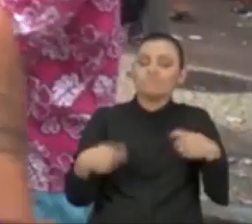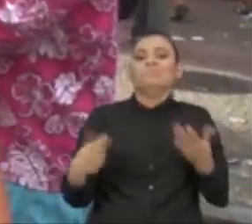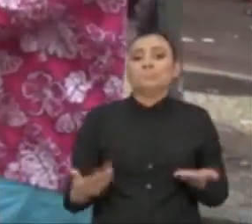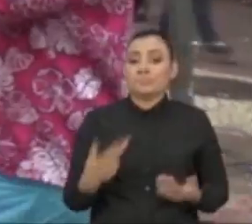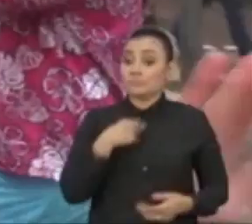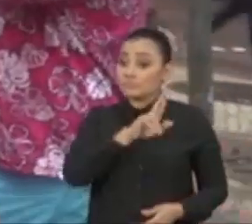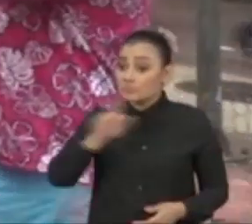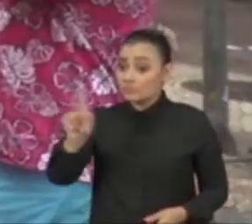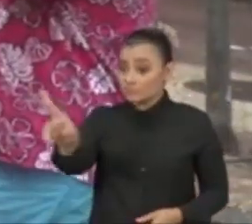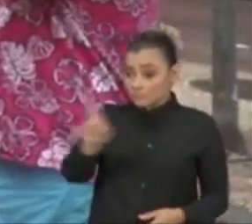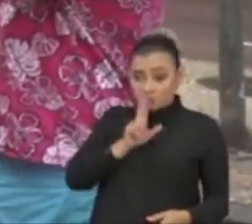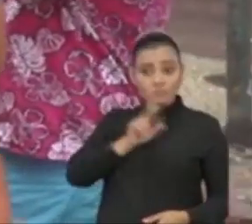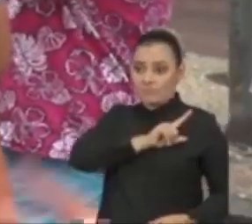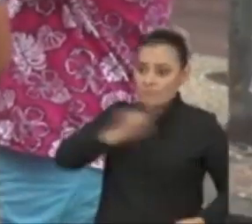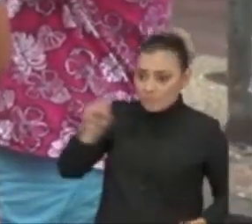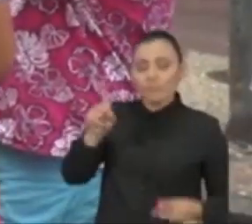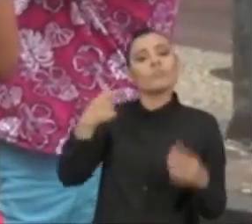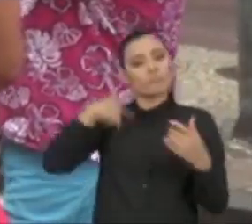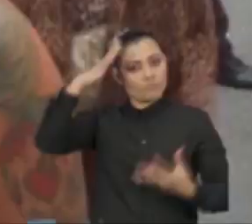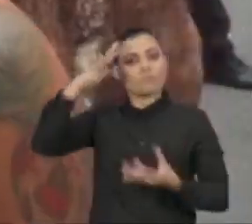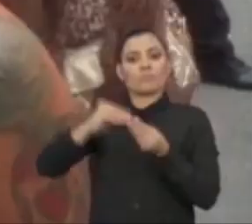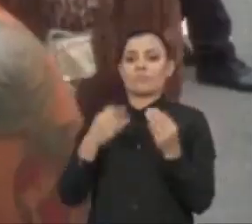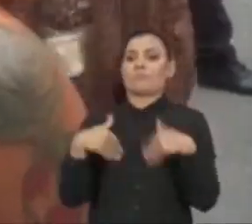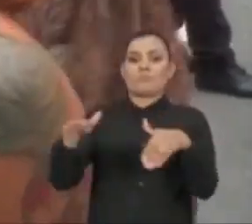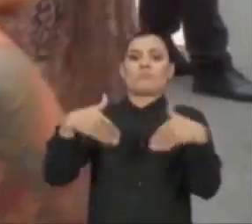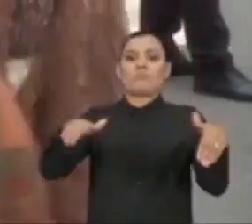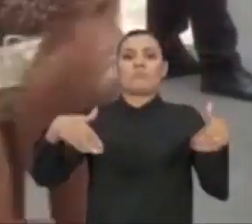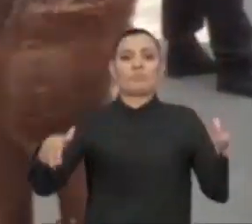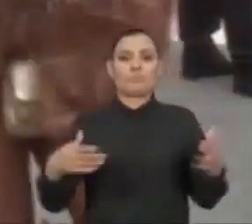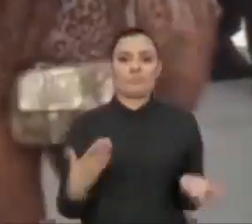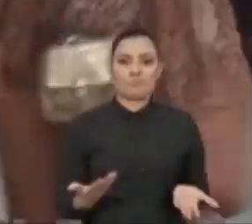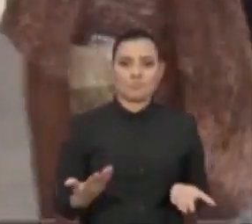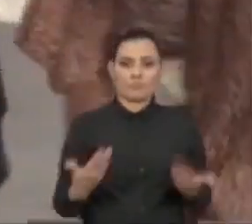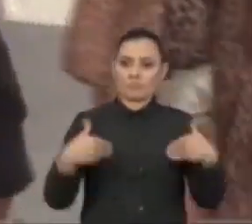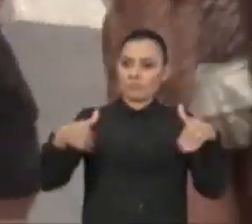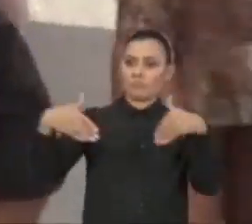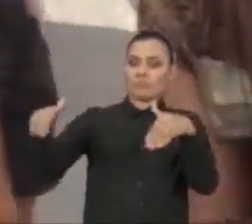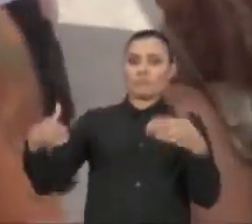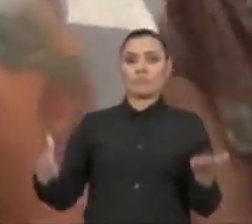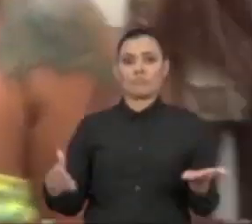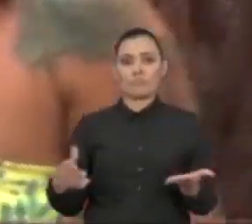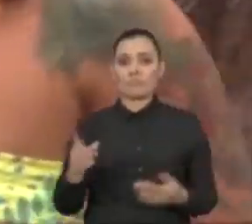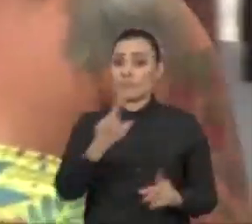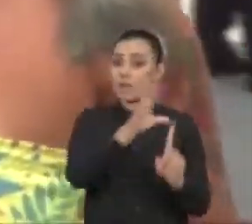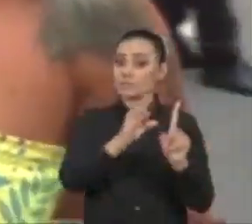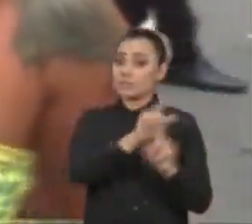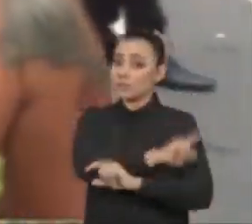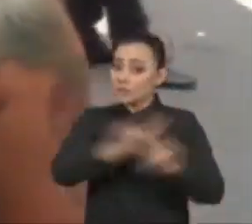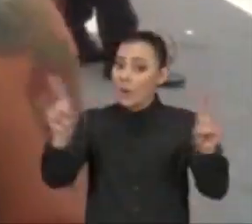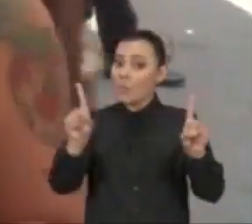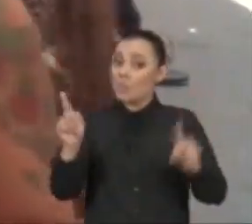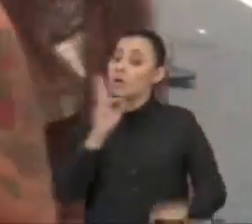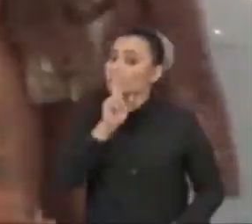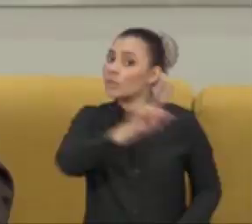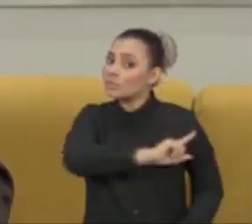falou não, o cara tem que entender e sair fora. Força nossa! Assédio não. Não é